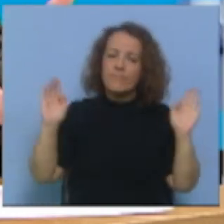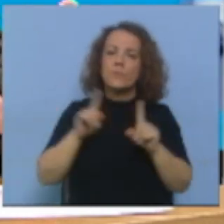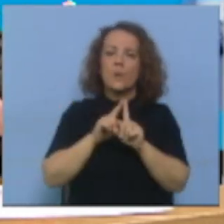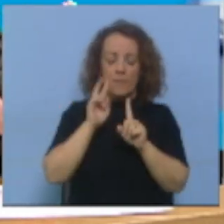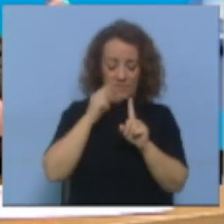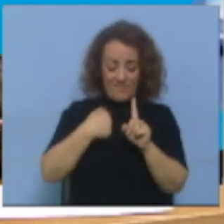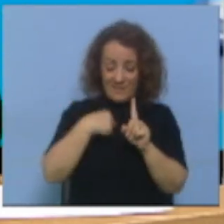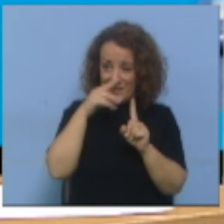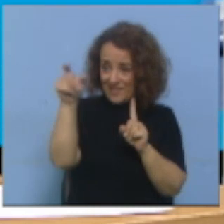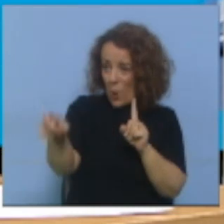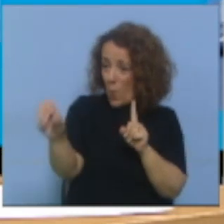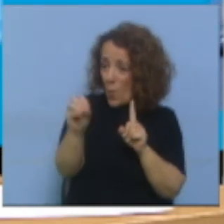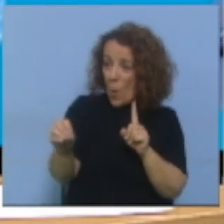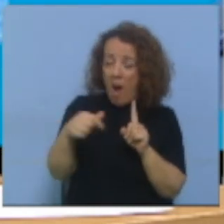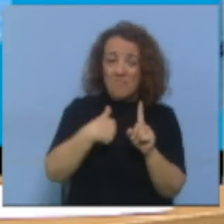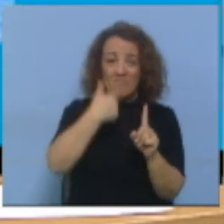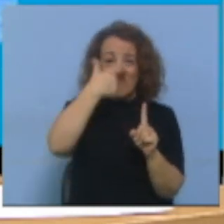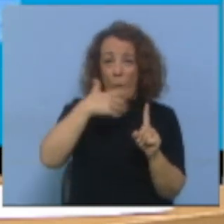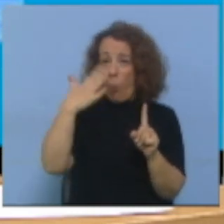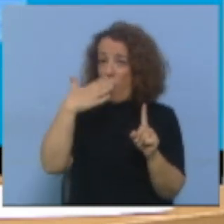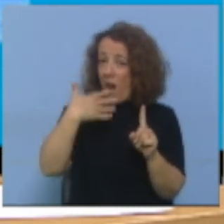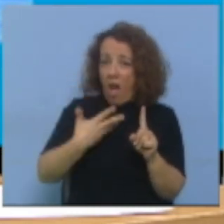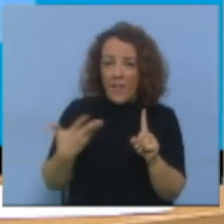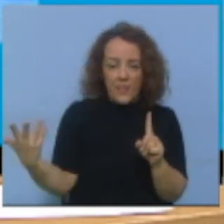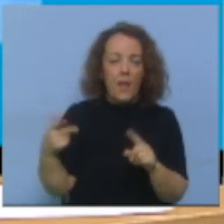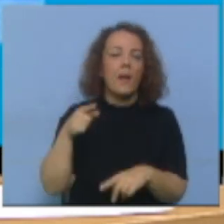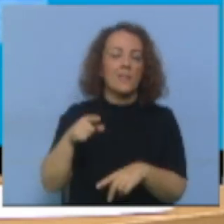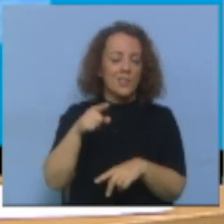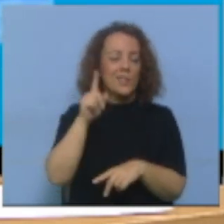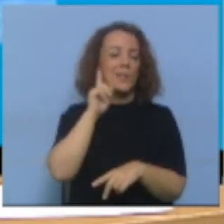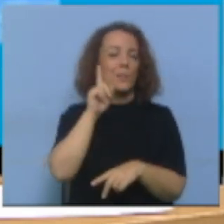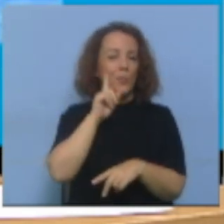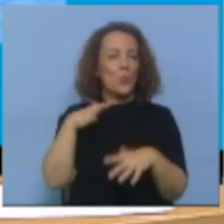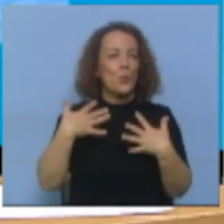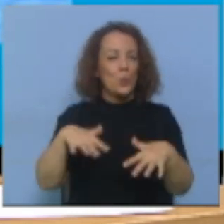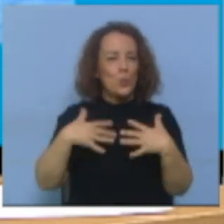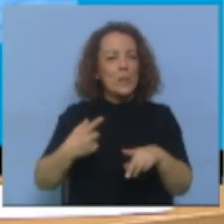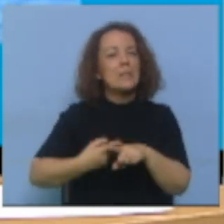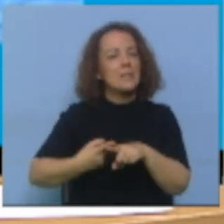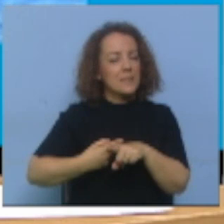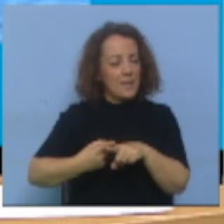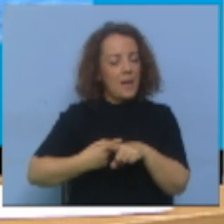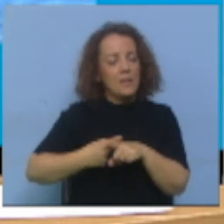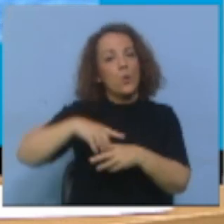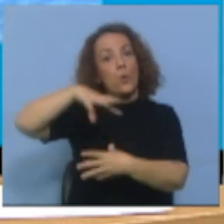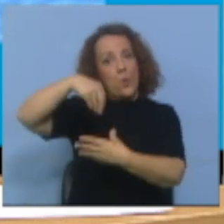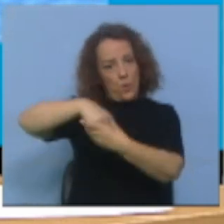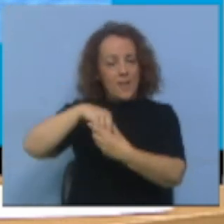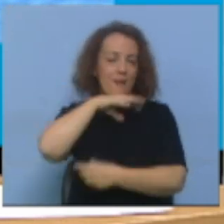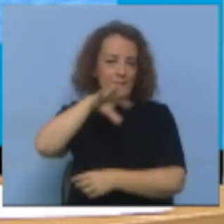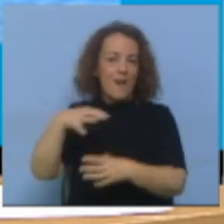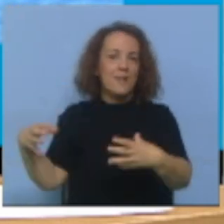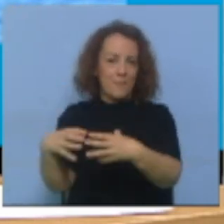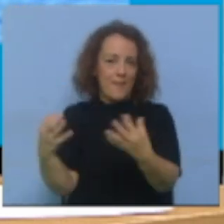sou muito pouco. E esta atitude é muito, muito interessante dentro do contexto familiar